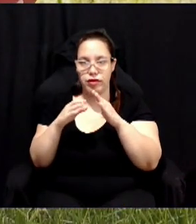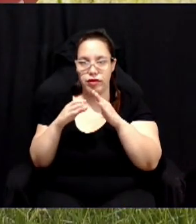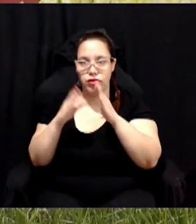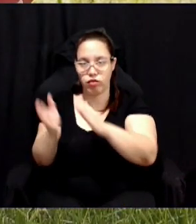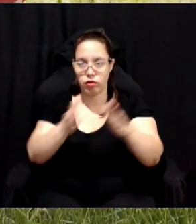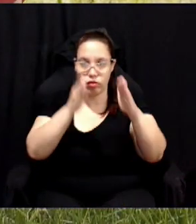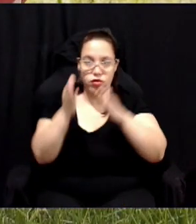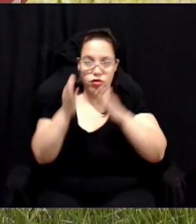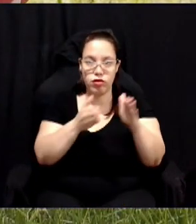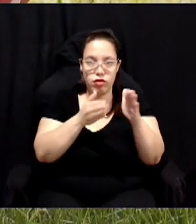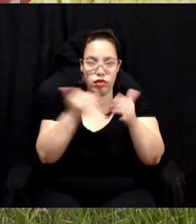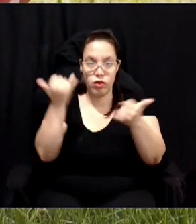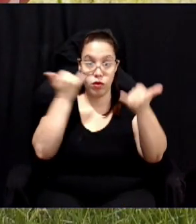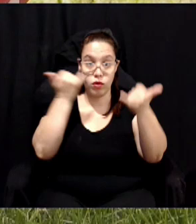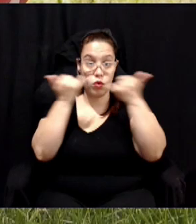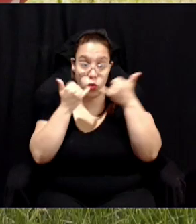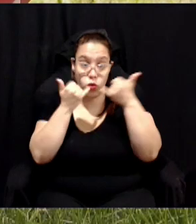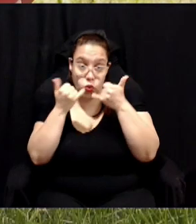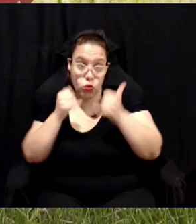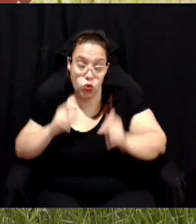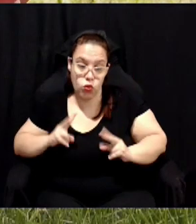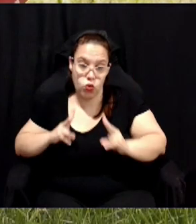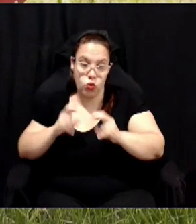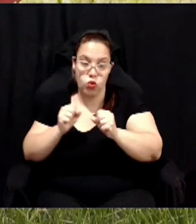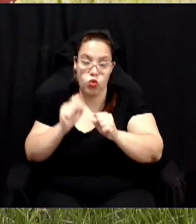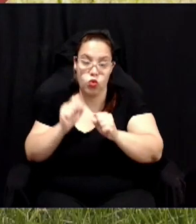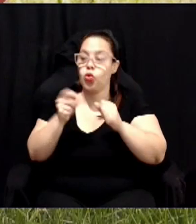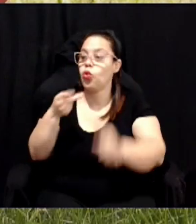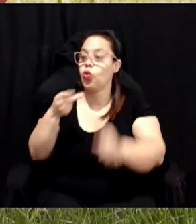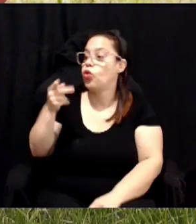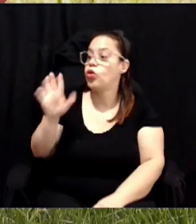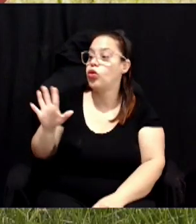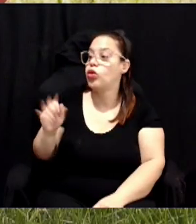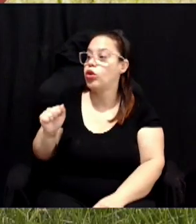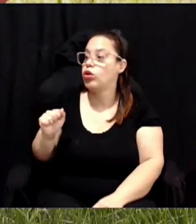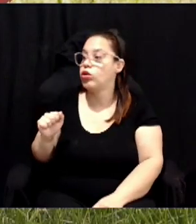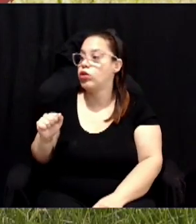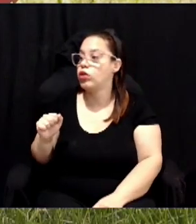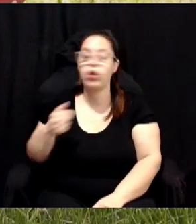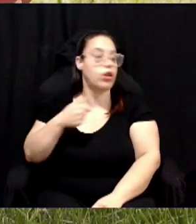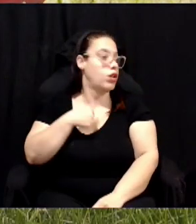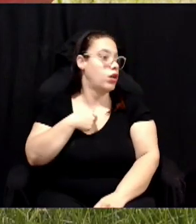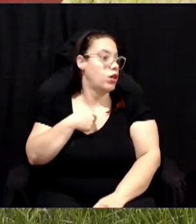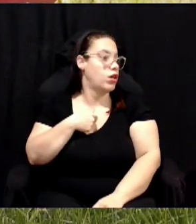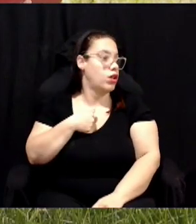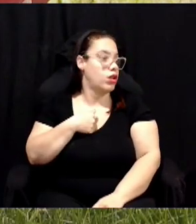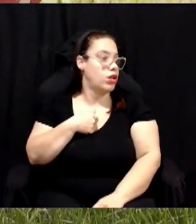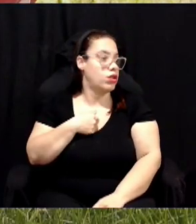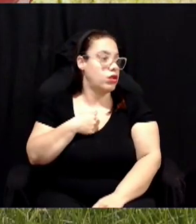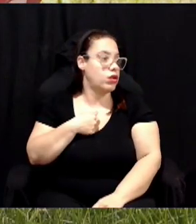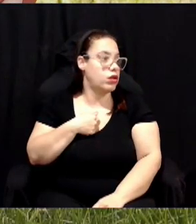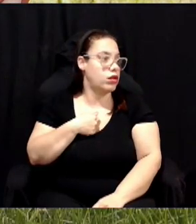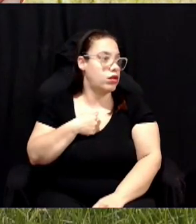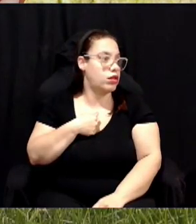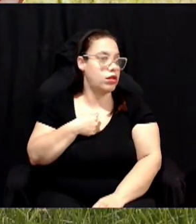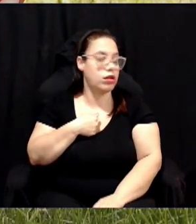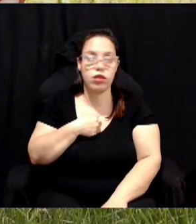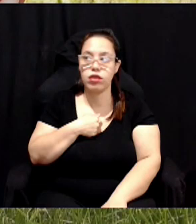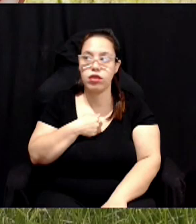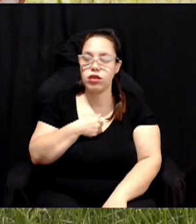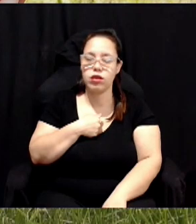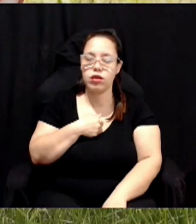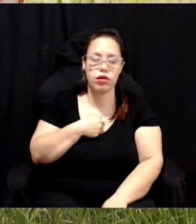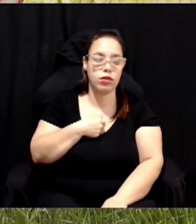mais consistente. O que eu falo para você, daqui a pouco você já pode ter esquecido. Eu, inclusive, quando eu estudava, e o que você lê, o que você anota, isso